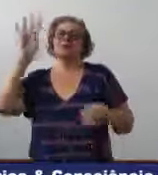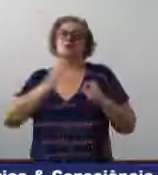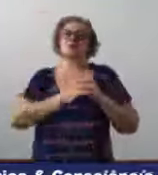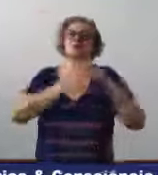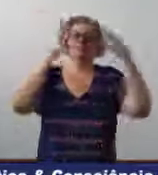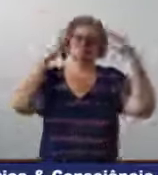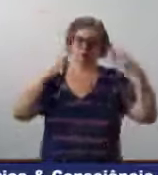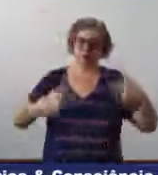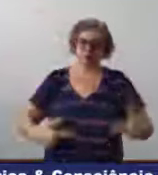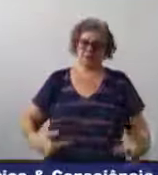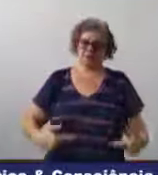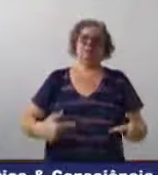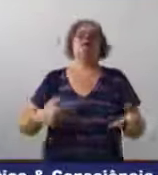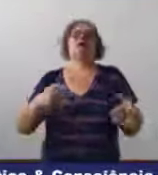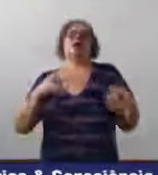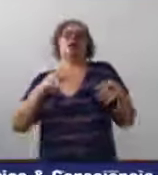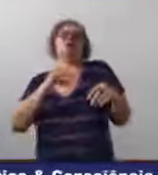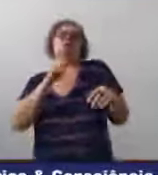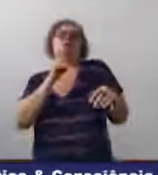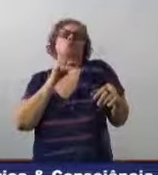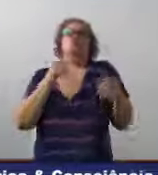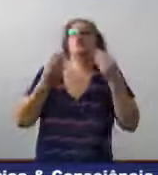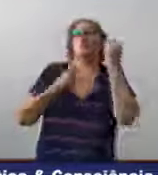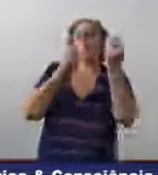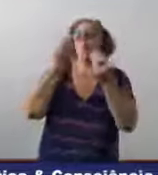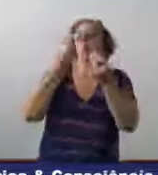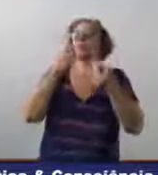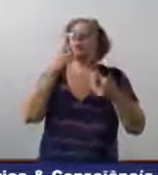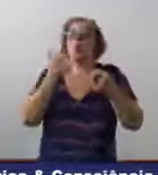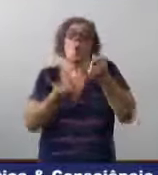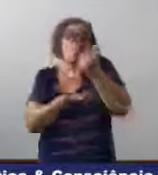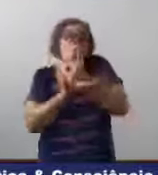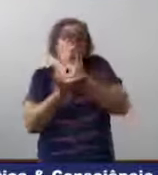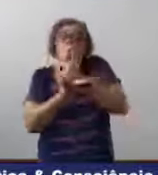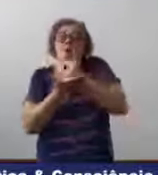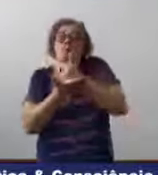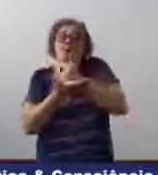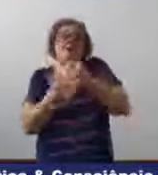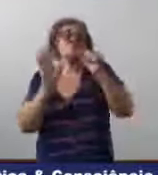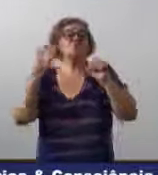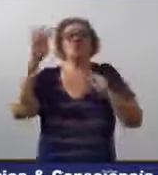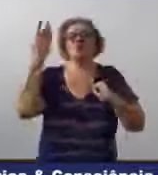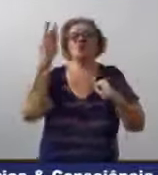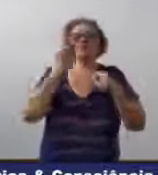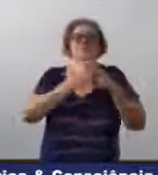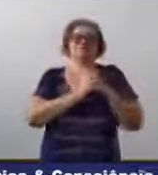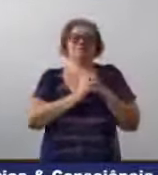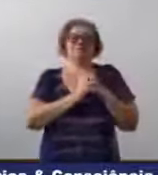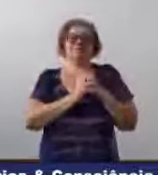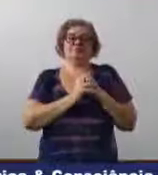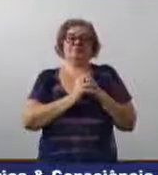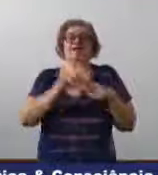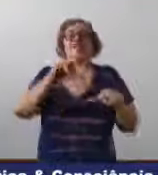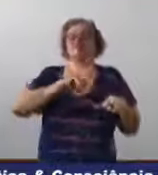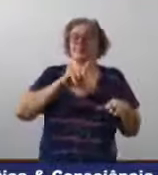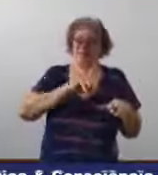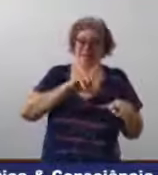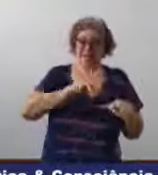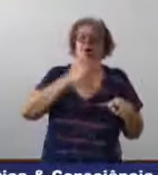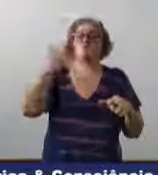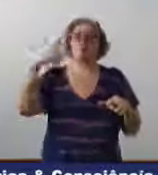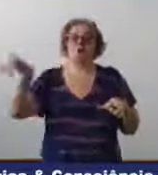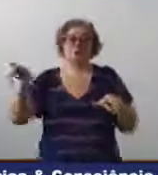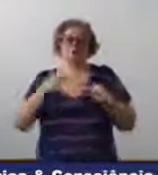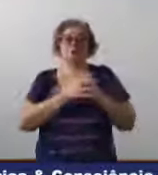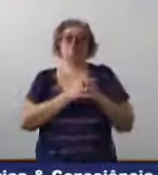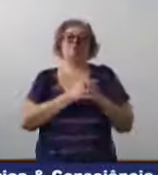têm explicado o efeito placebo e dito que ainda existe um outro, e que nós muitas vezes não nos damos conta, e